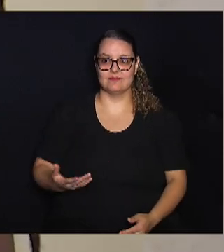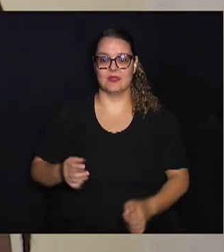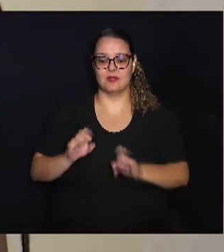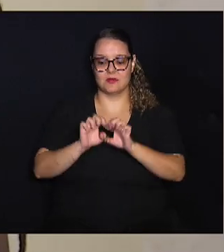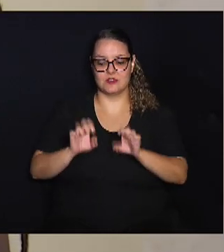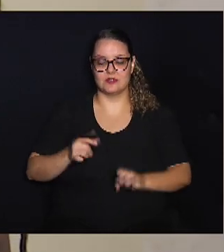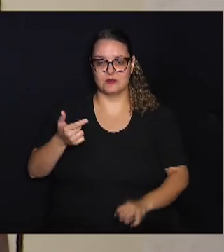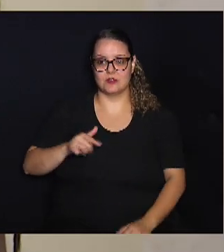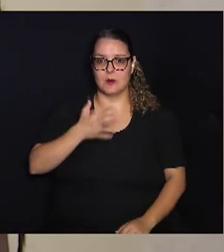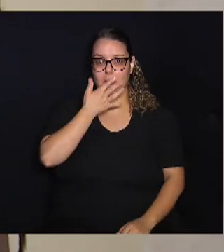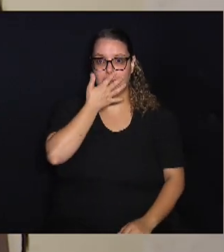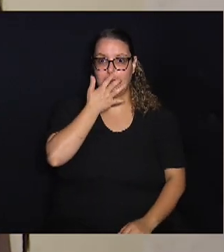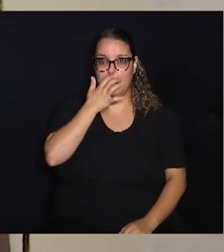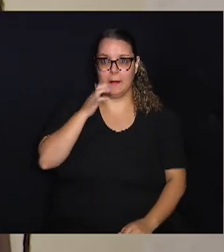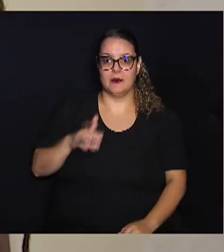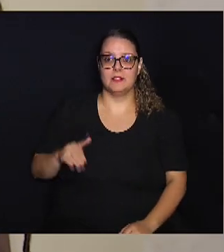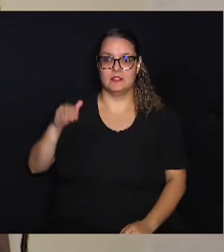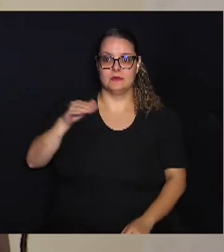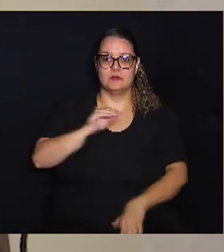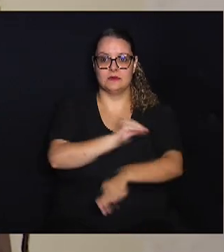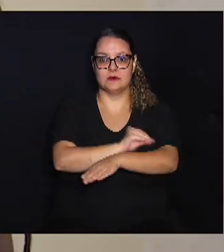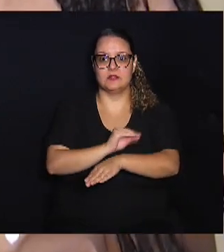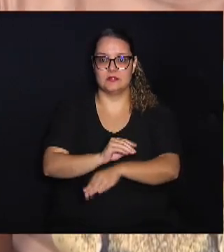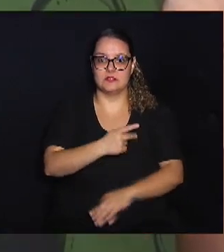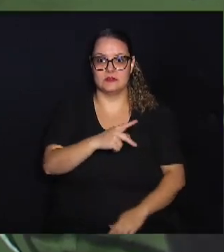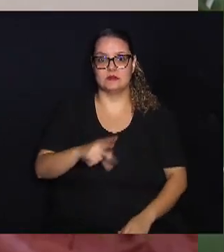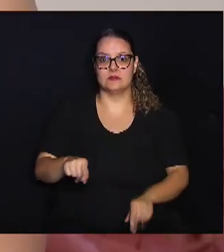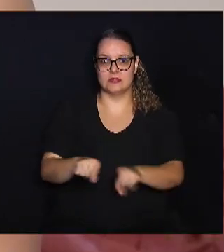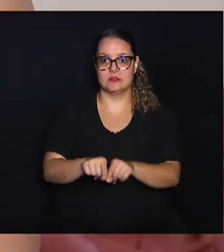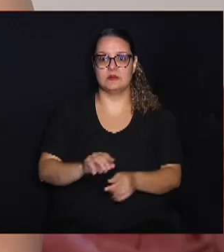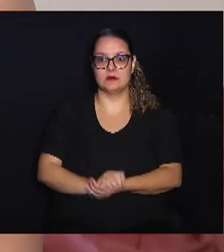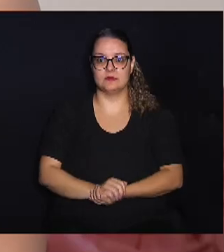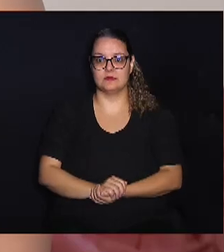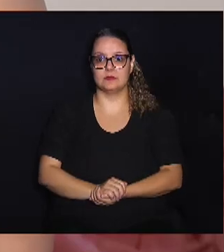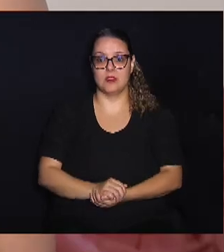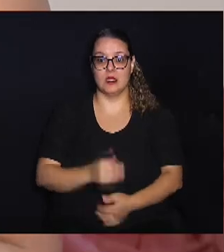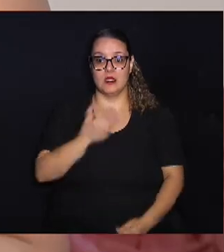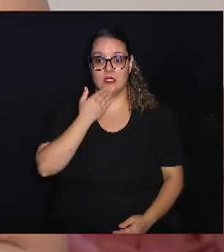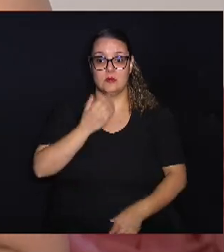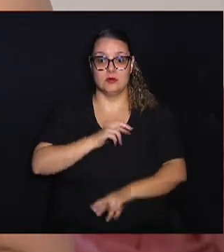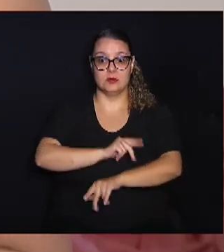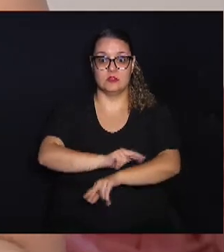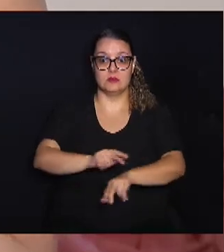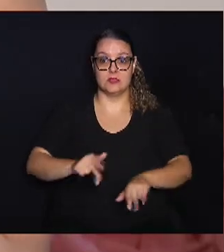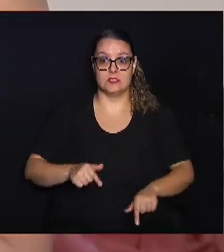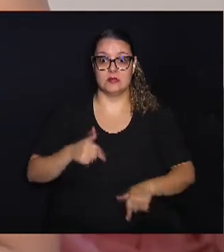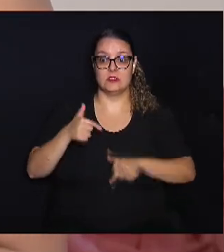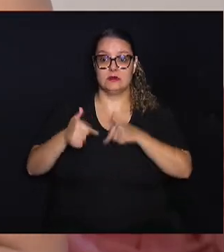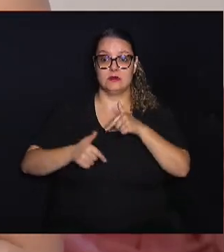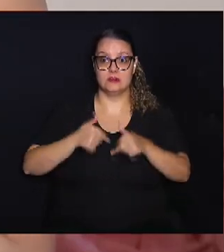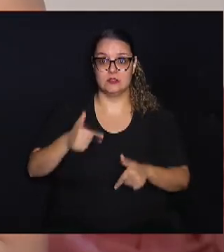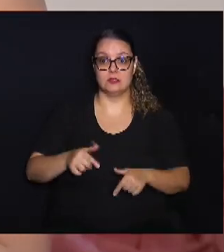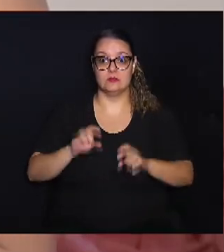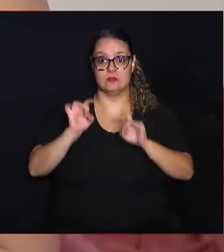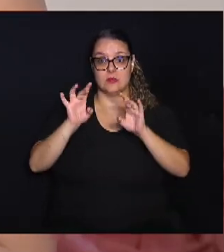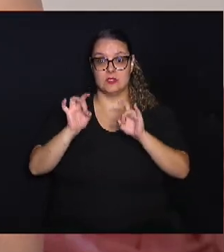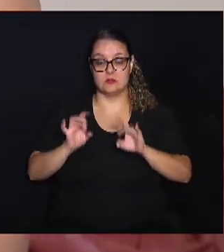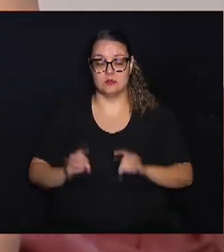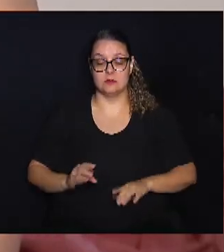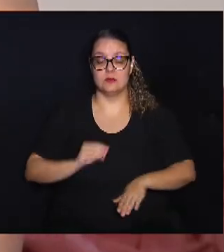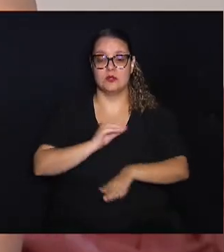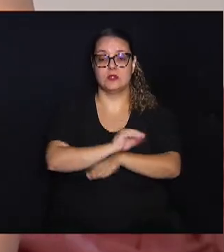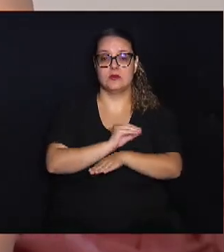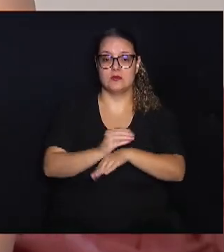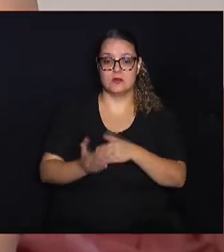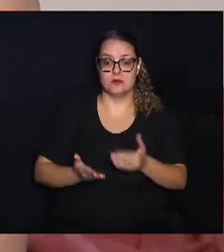reestruturar, crescer para ter condições de cuidar deles, né? Demandas são muitas e esse trabalho mais específico, mais